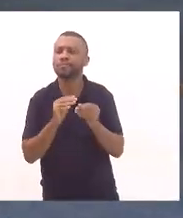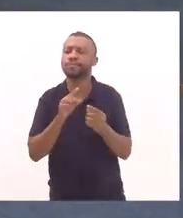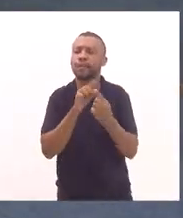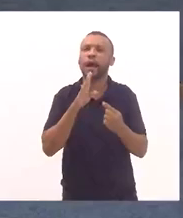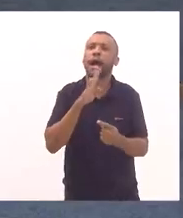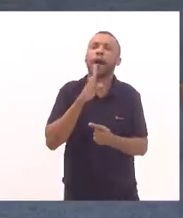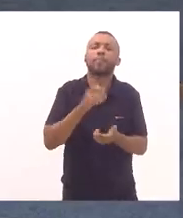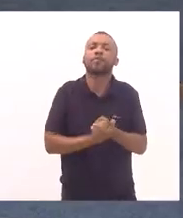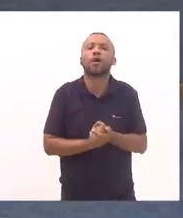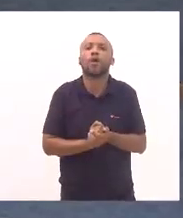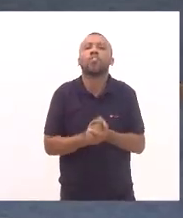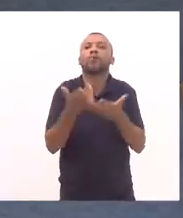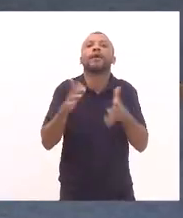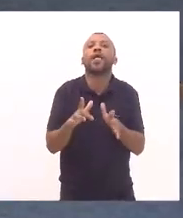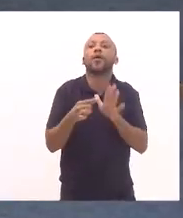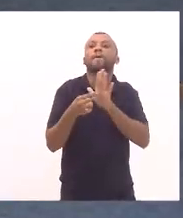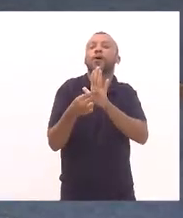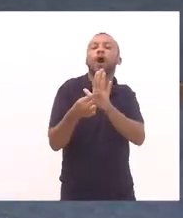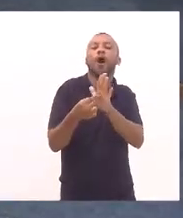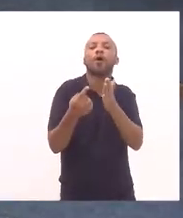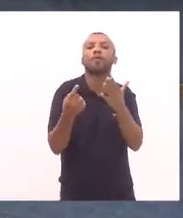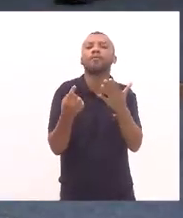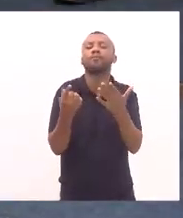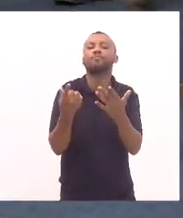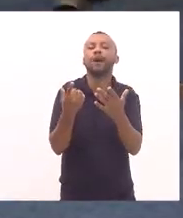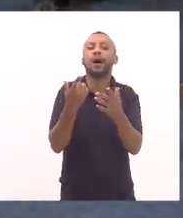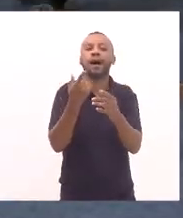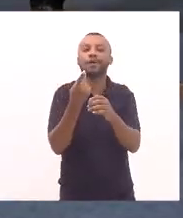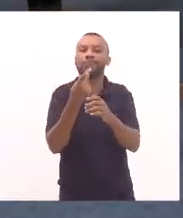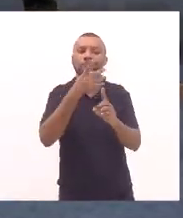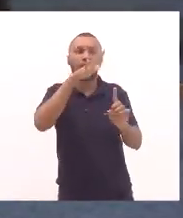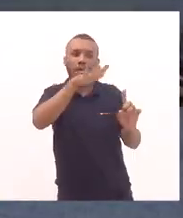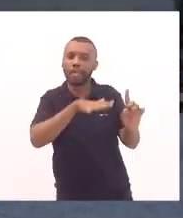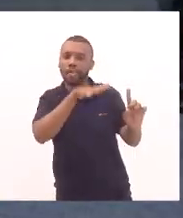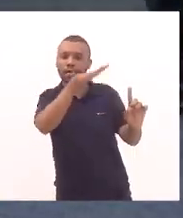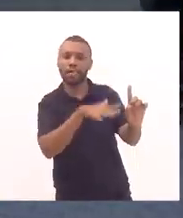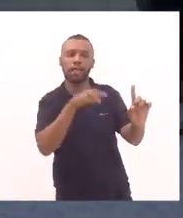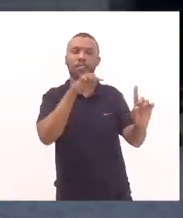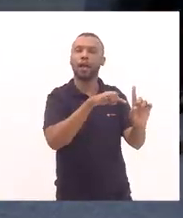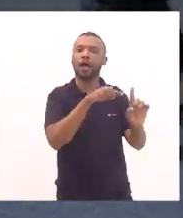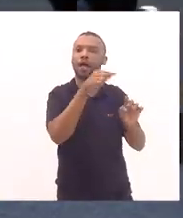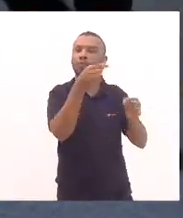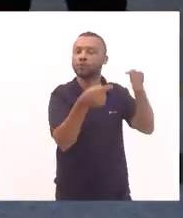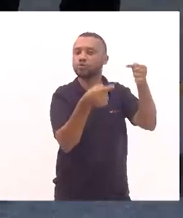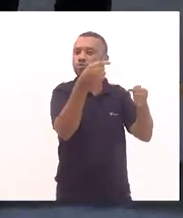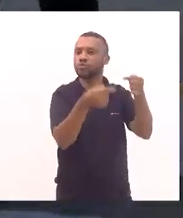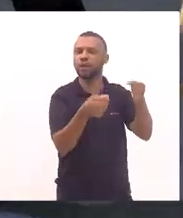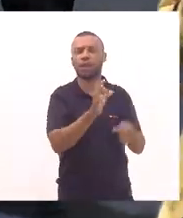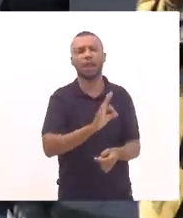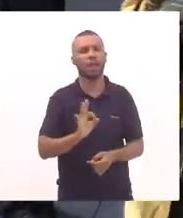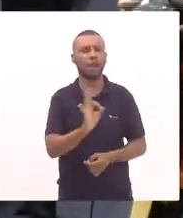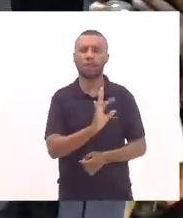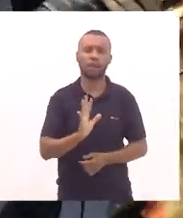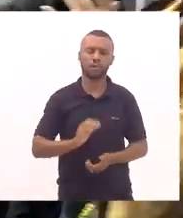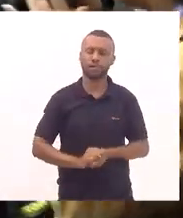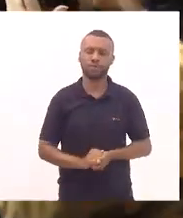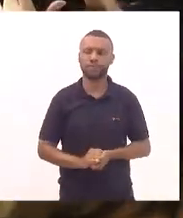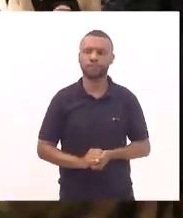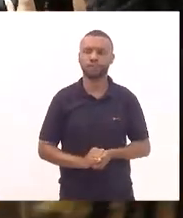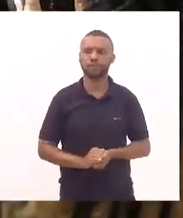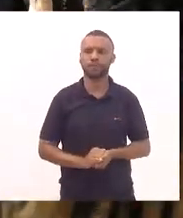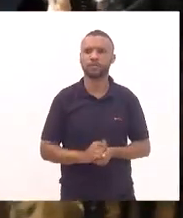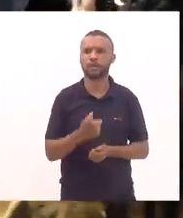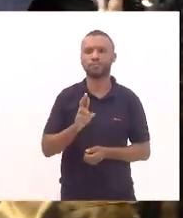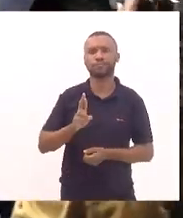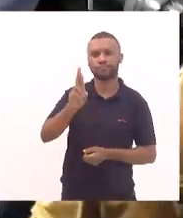não estou trazendo os louros para os deputados que discutiram essa questão, não, em inúmeras audiências públicas. A condução de Vossa